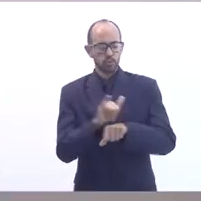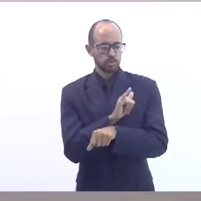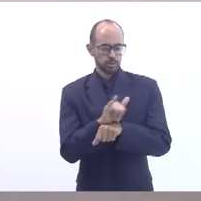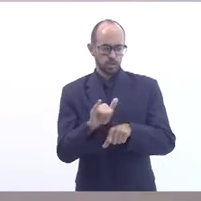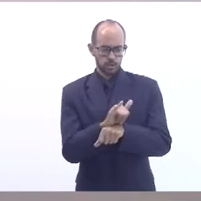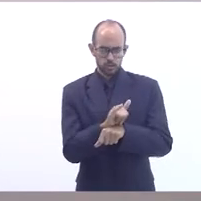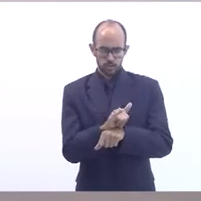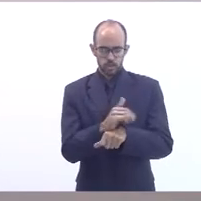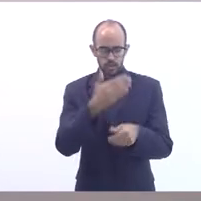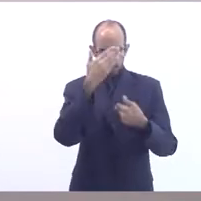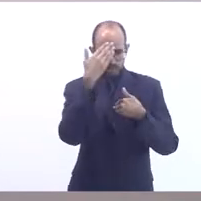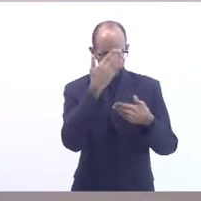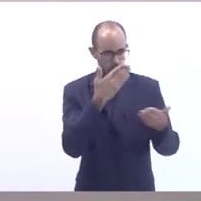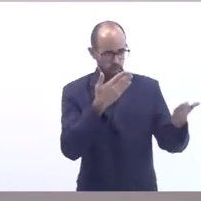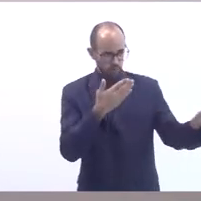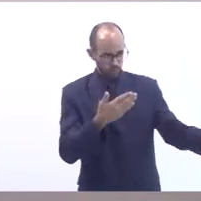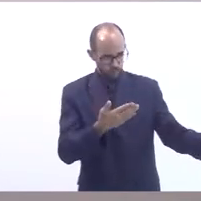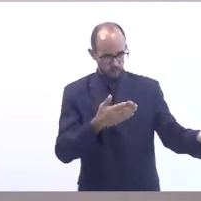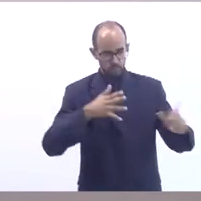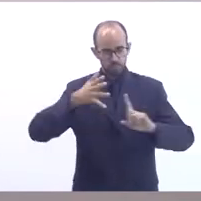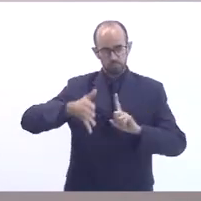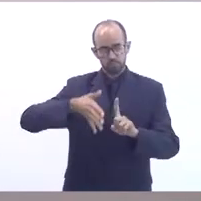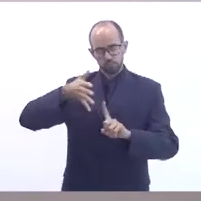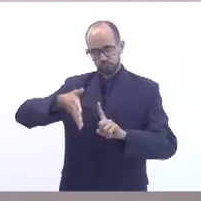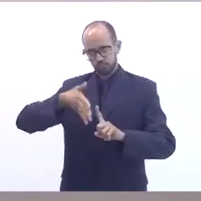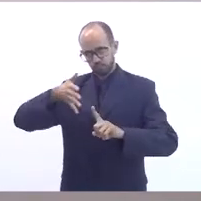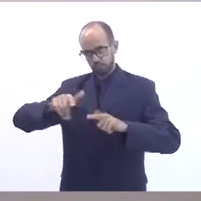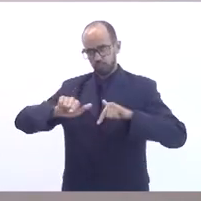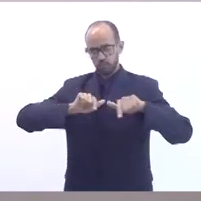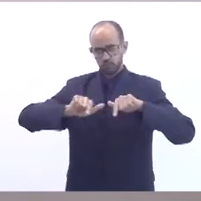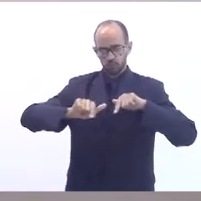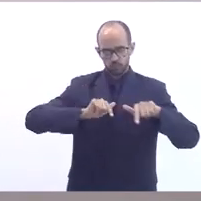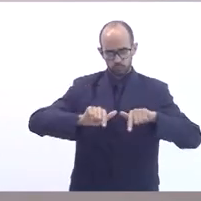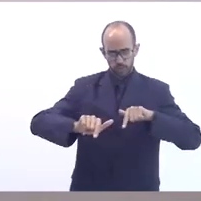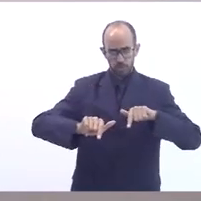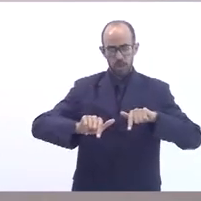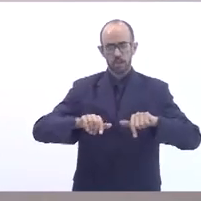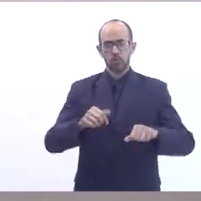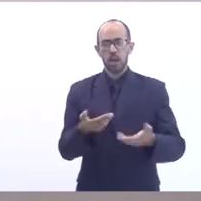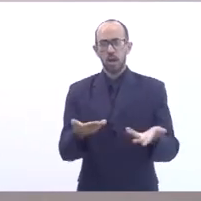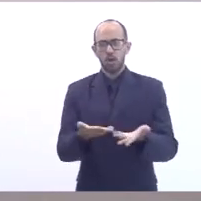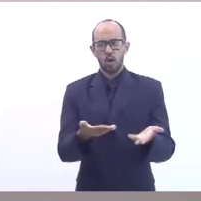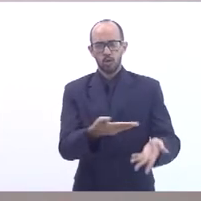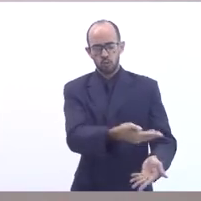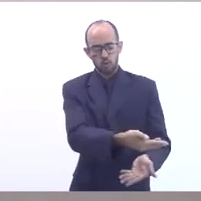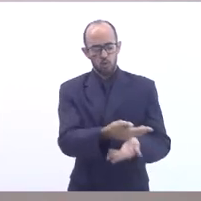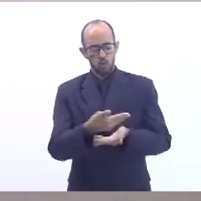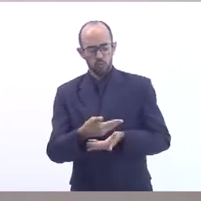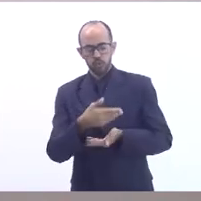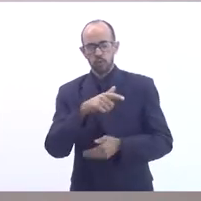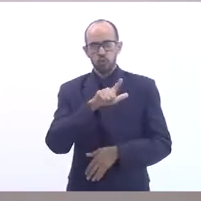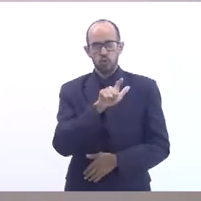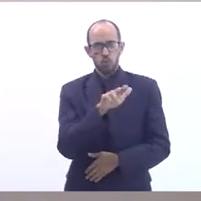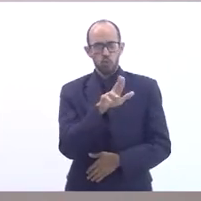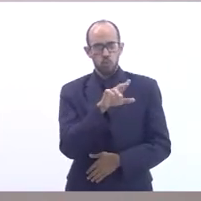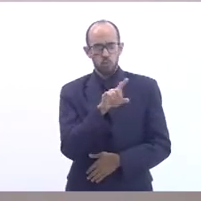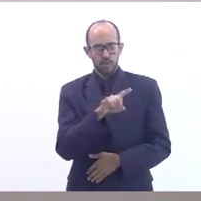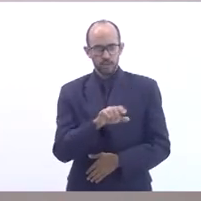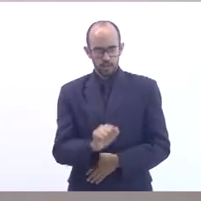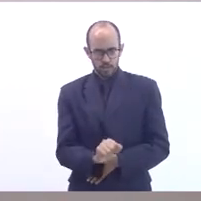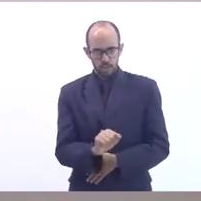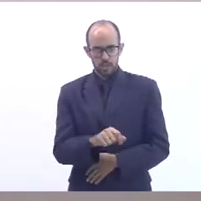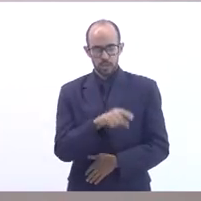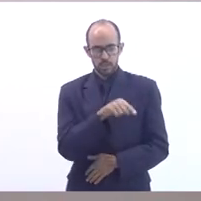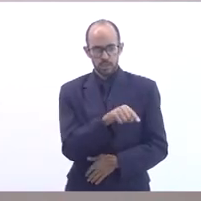a haguette pela intervenção pelo trabalho pela combatividade eu chamo então a Luiza passos que é